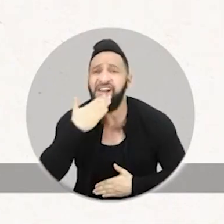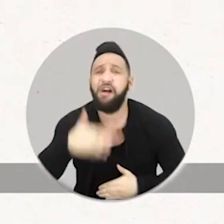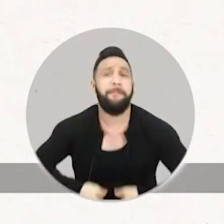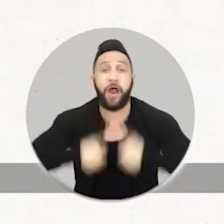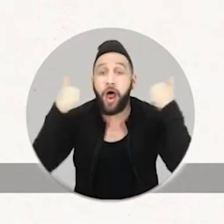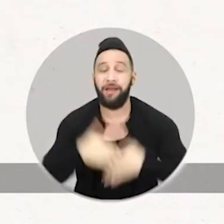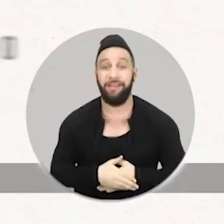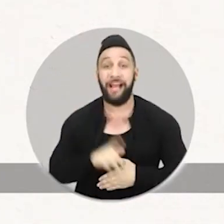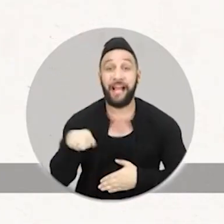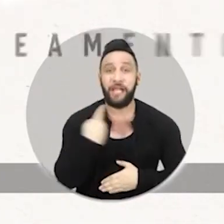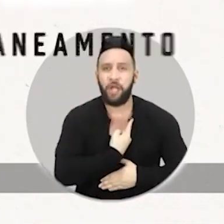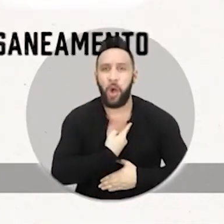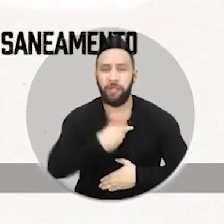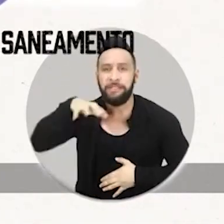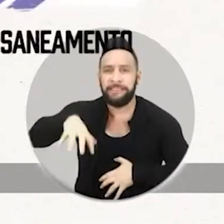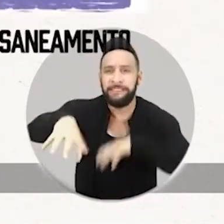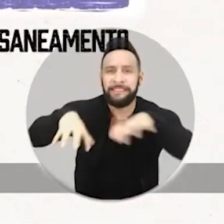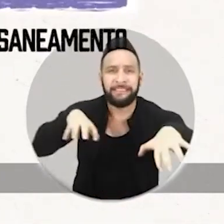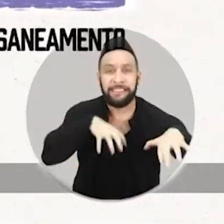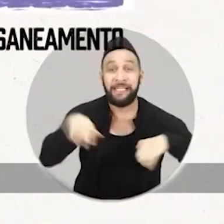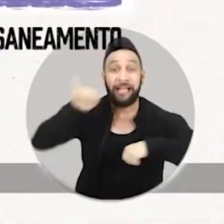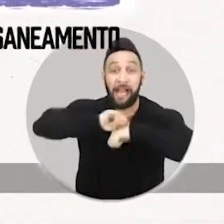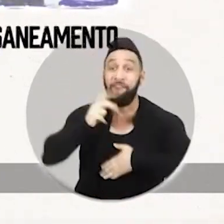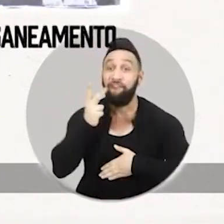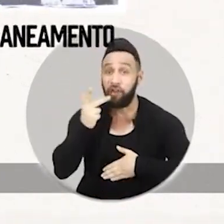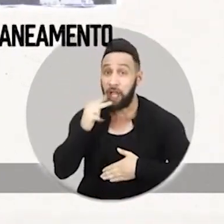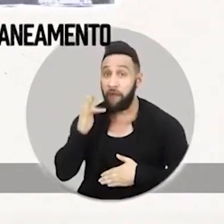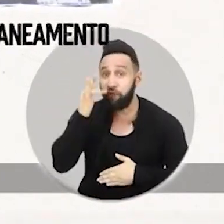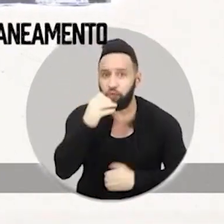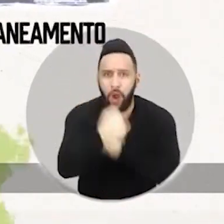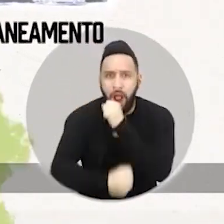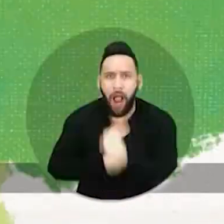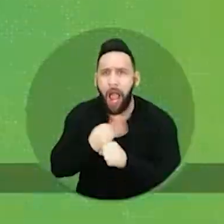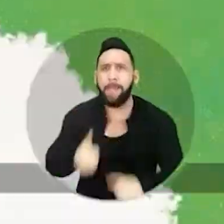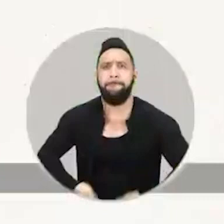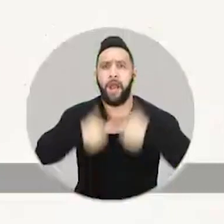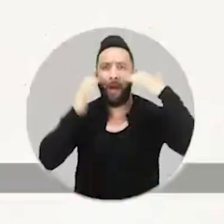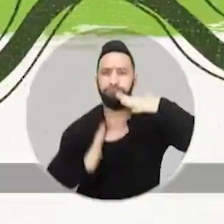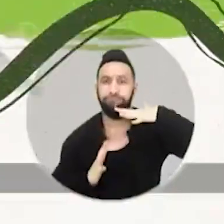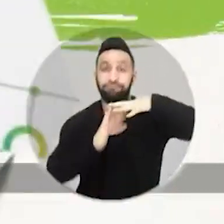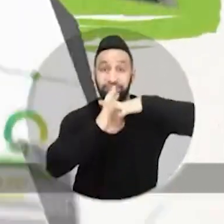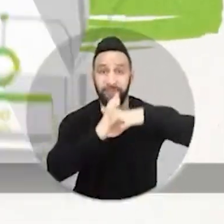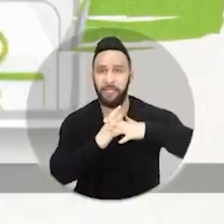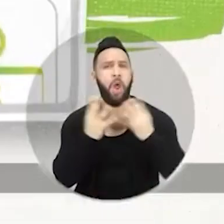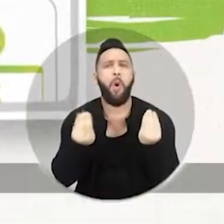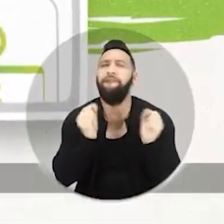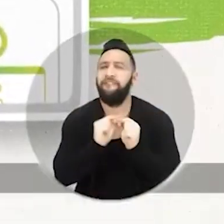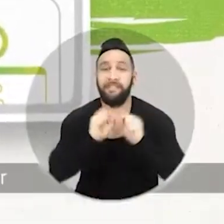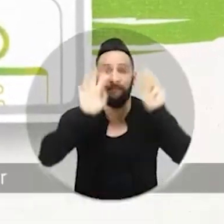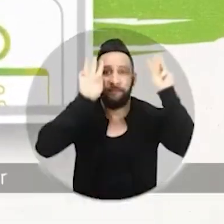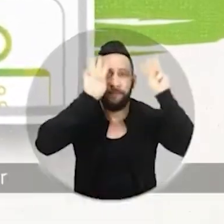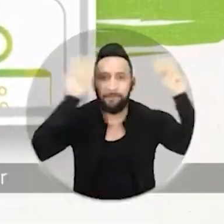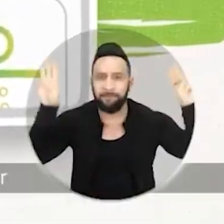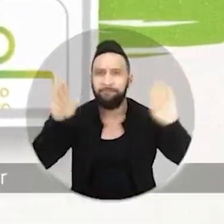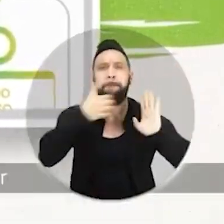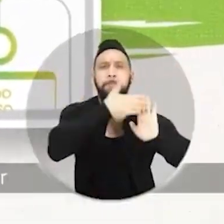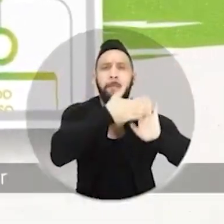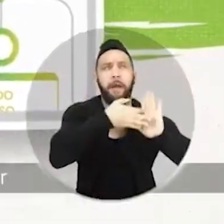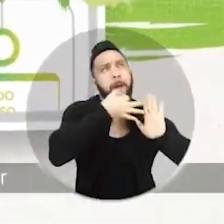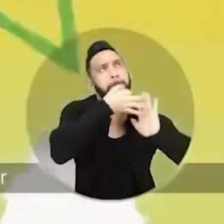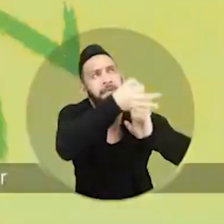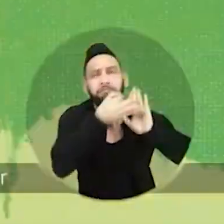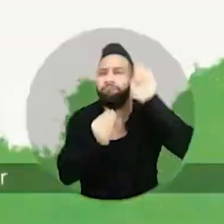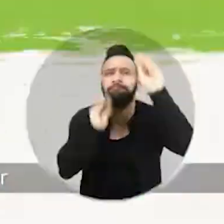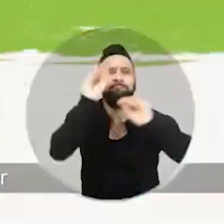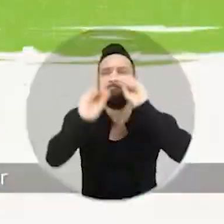uso do espaço público de Fortaleza para os próximos anos. Visite a plataforma virtual e faça suas propostas. A participação de